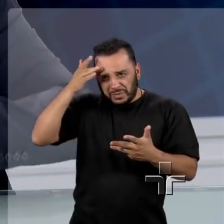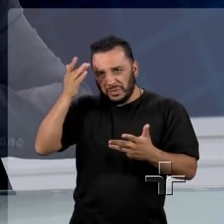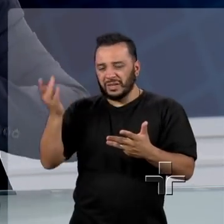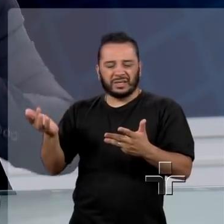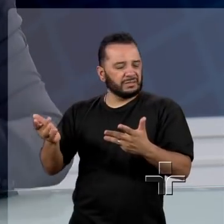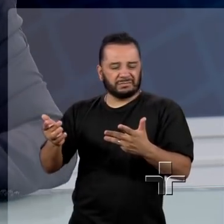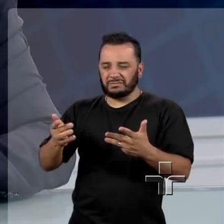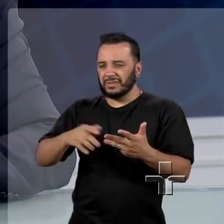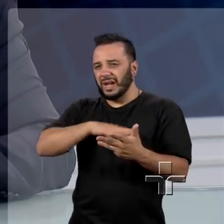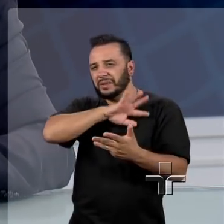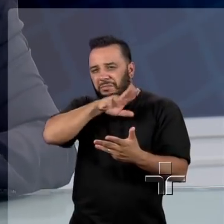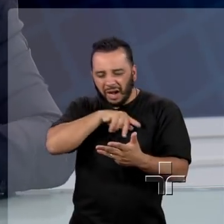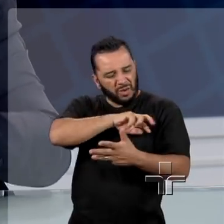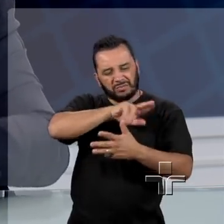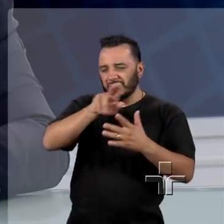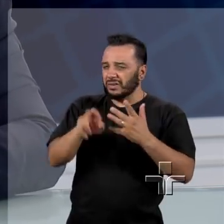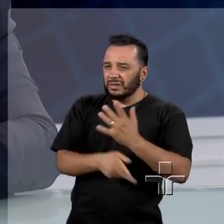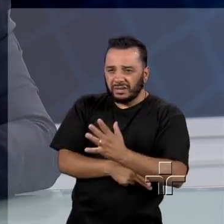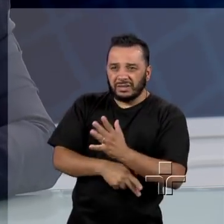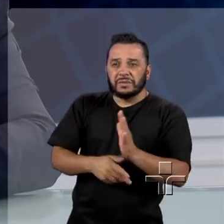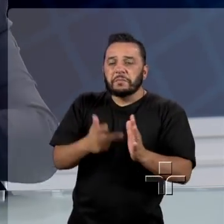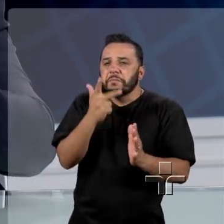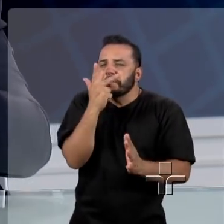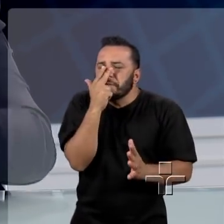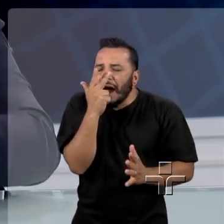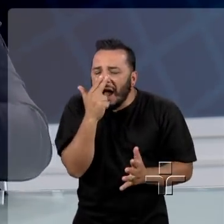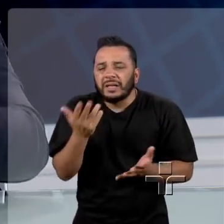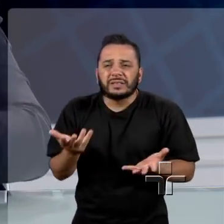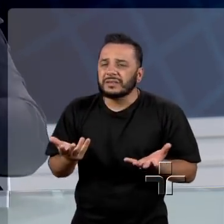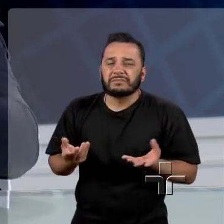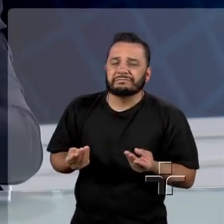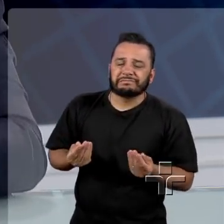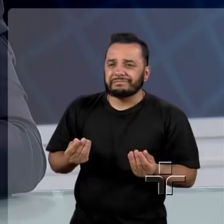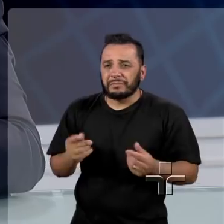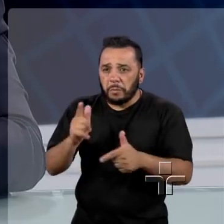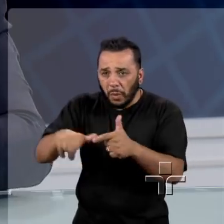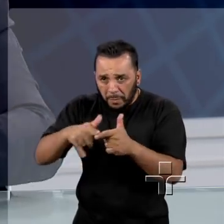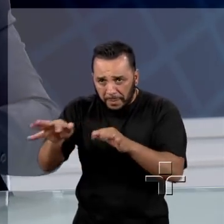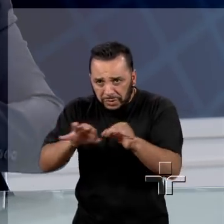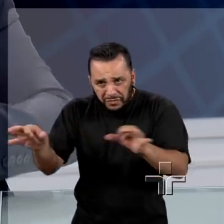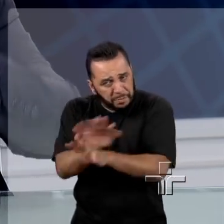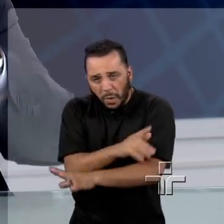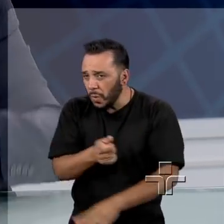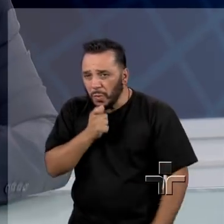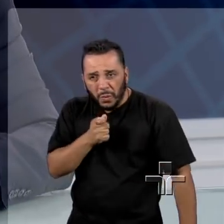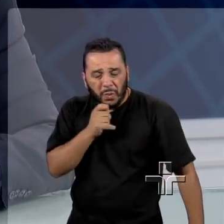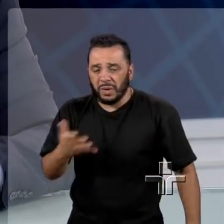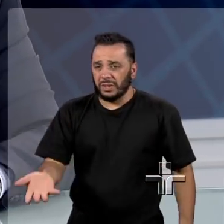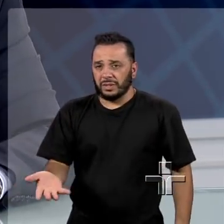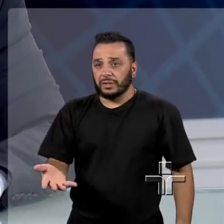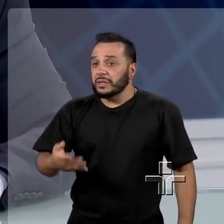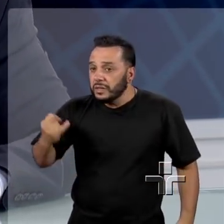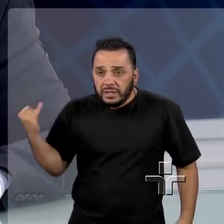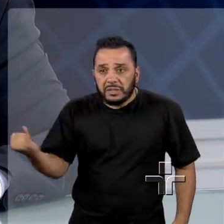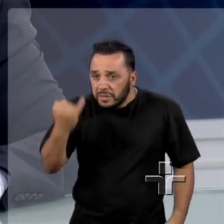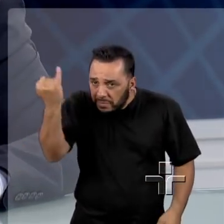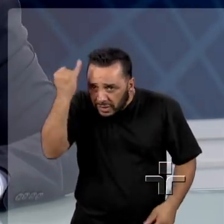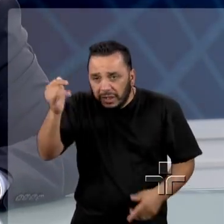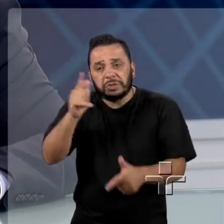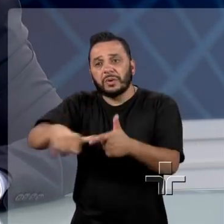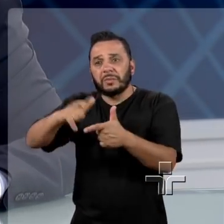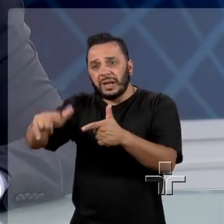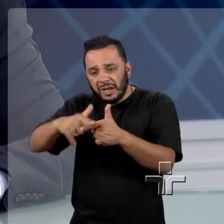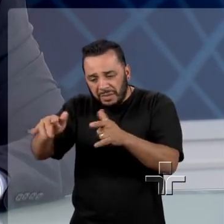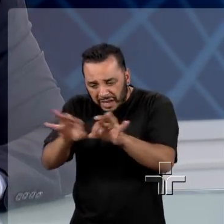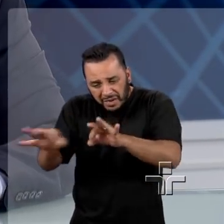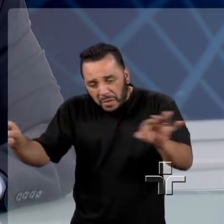sensação pavorosa de que esta situação não foi resolvida. E isso é essencial. Nós precisamos